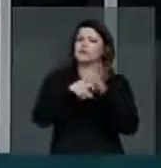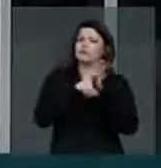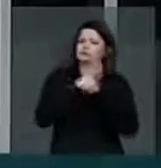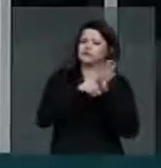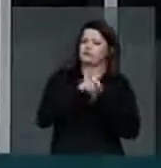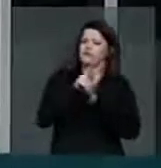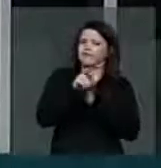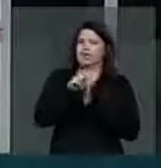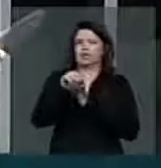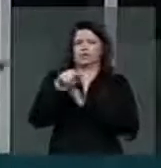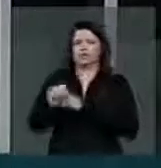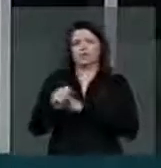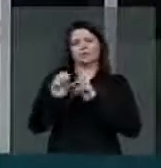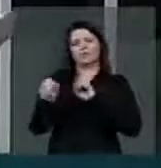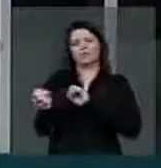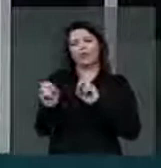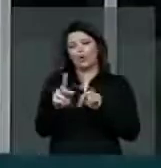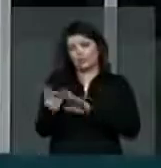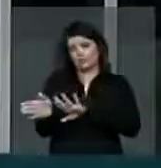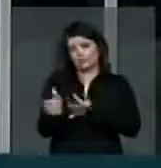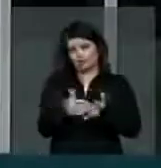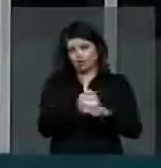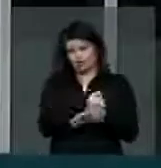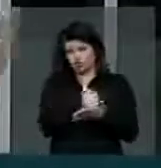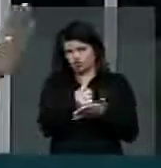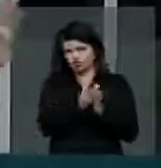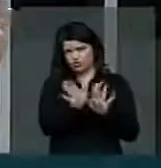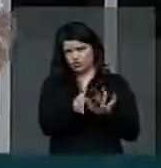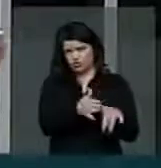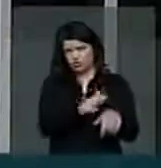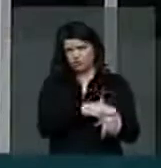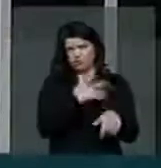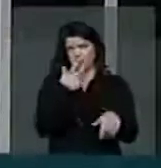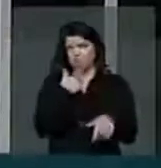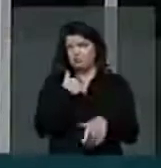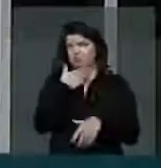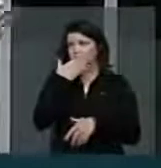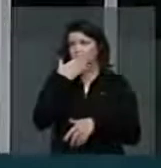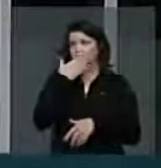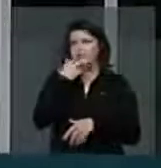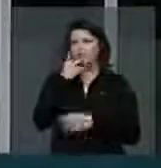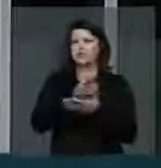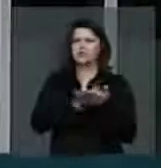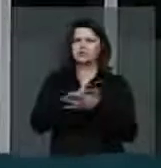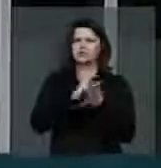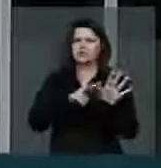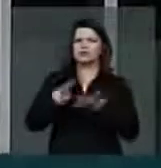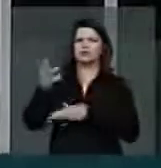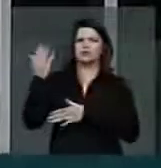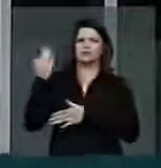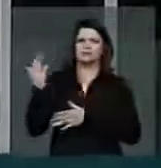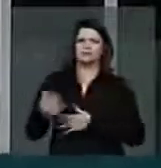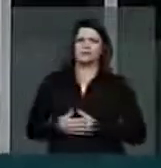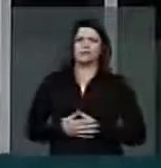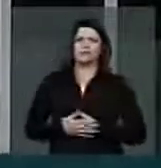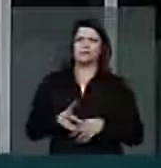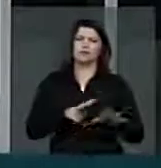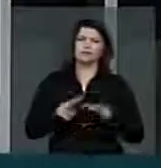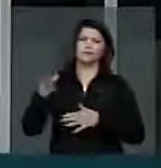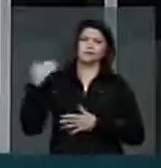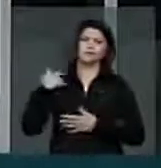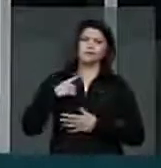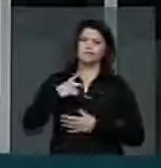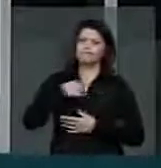vetos. Passou isso? Não falamos mais. Na semana passada, eu tive